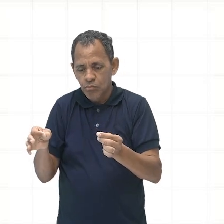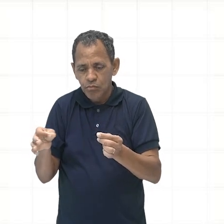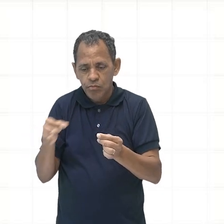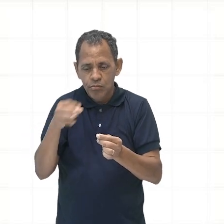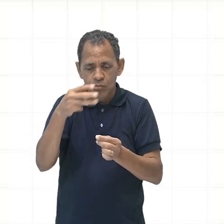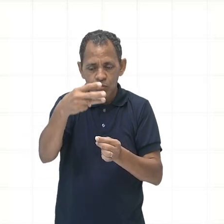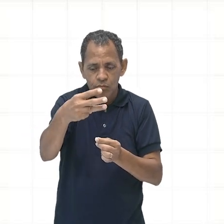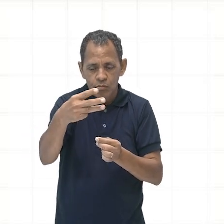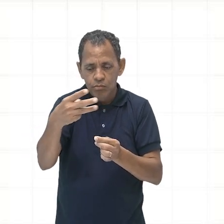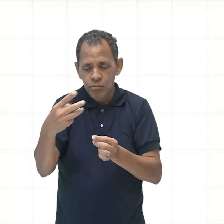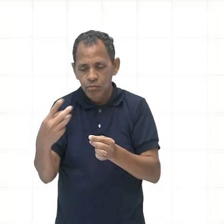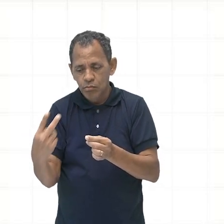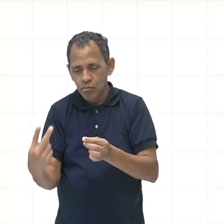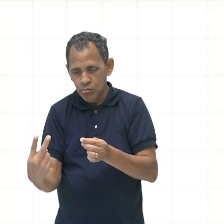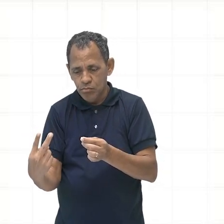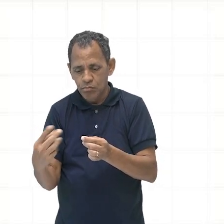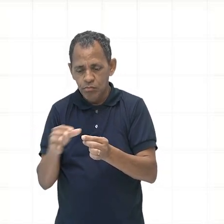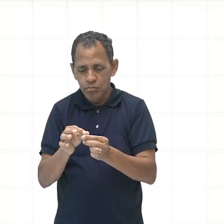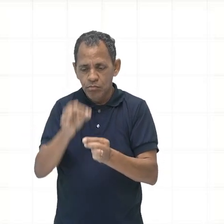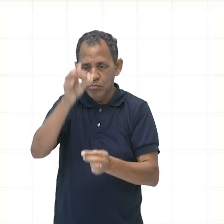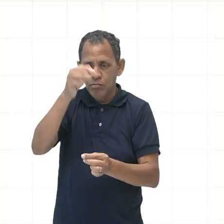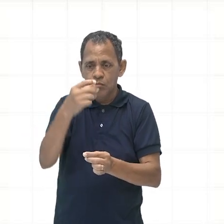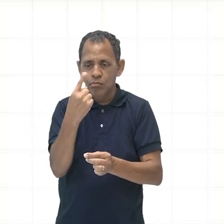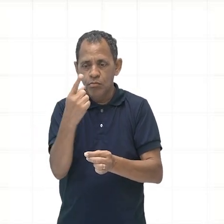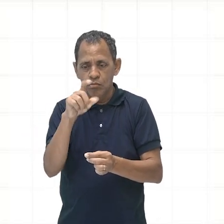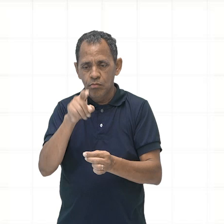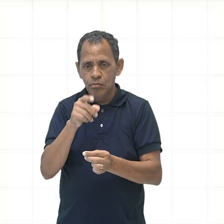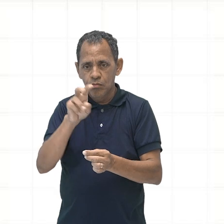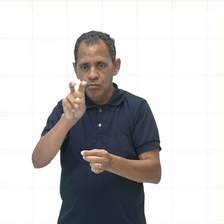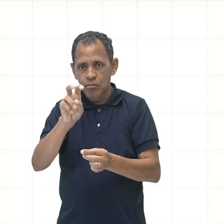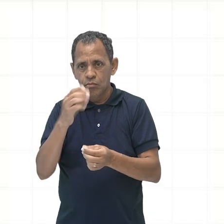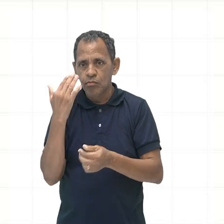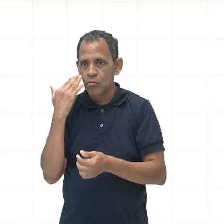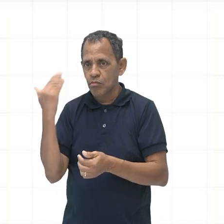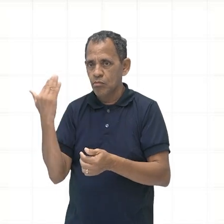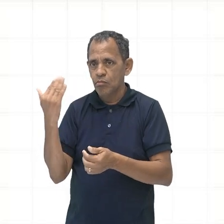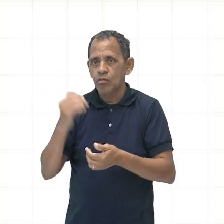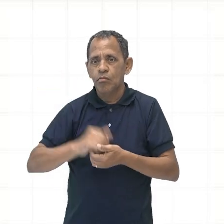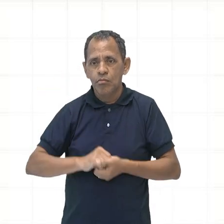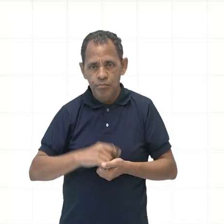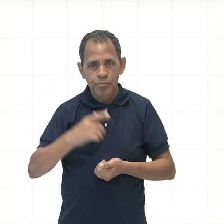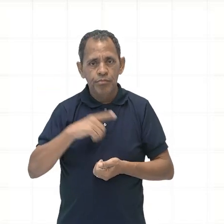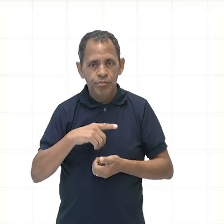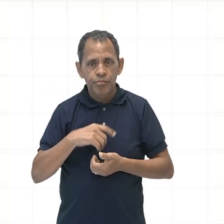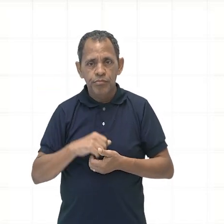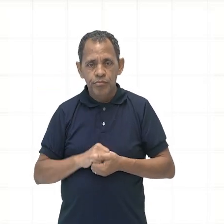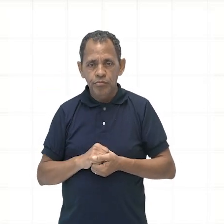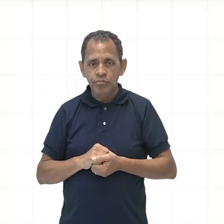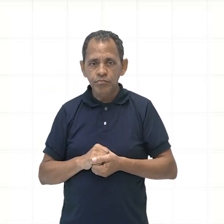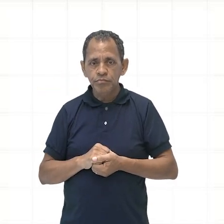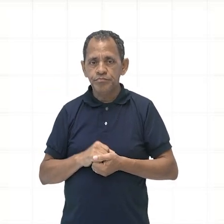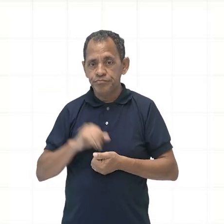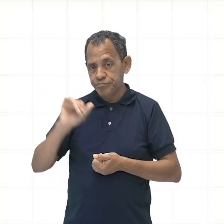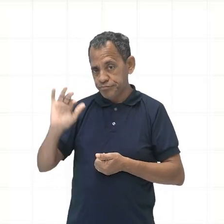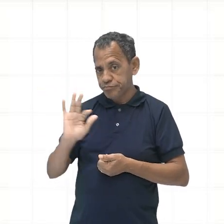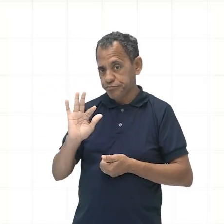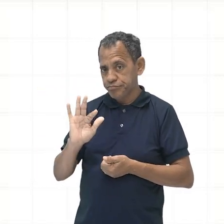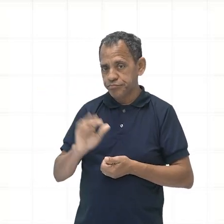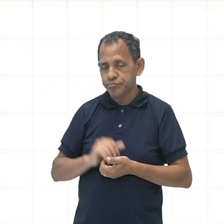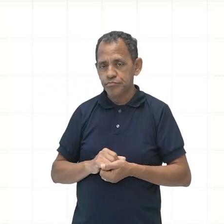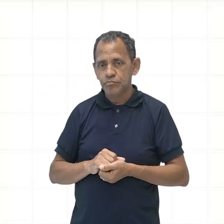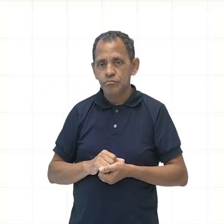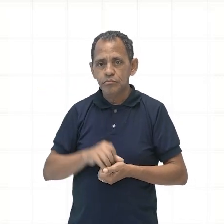de altura. A figura ao lado ilustra essa caixa. Ainda bem que a gente tem uma figura para ilustrar, né? Porque se não